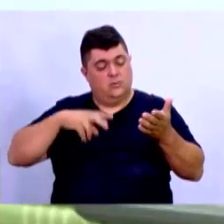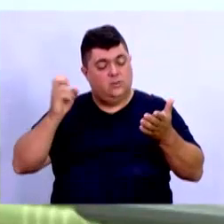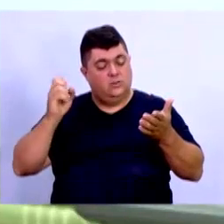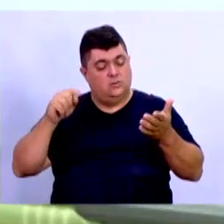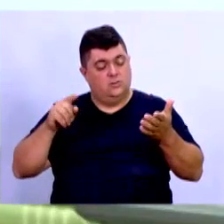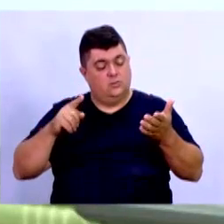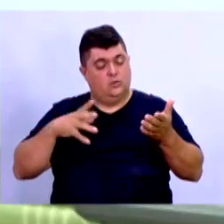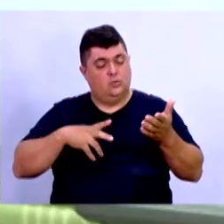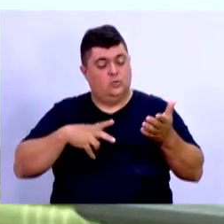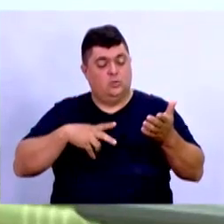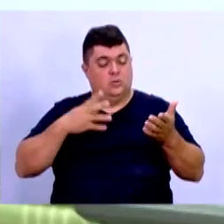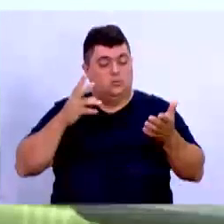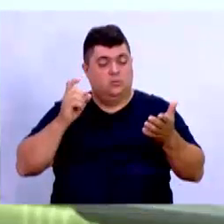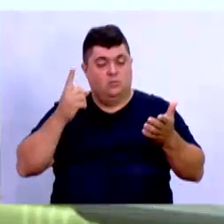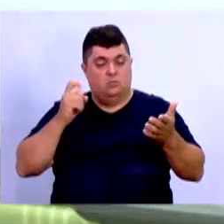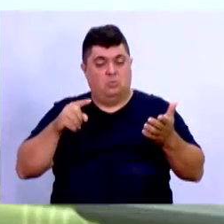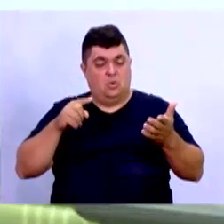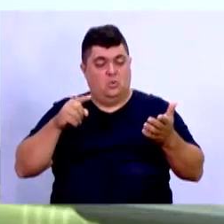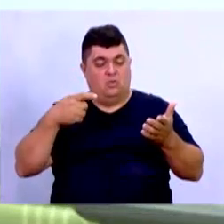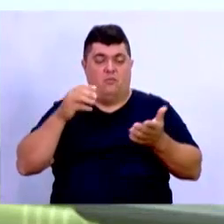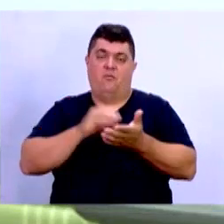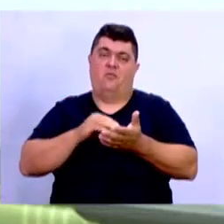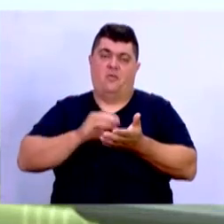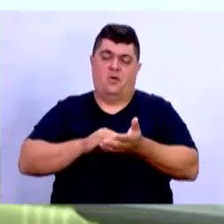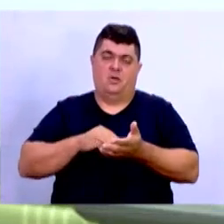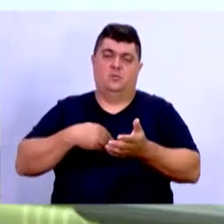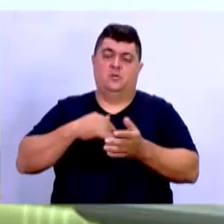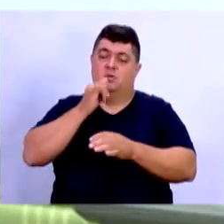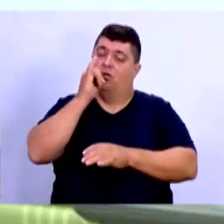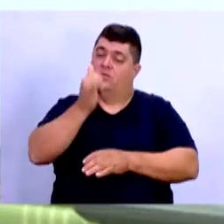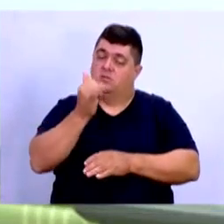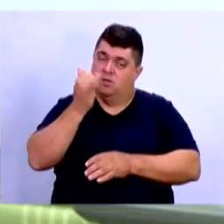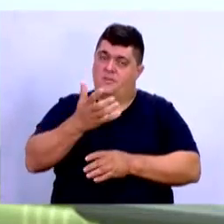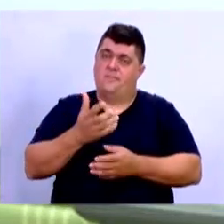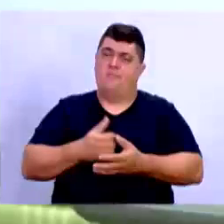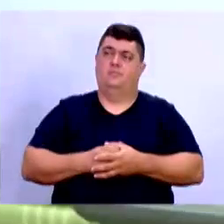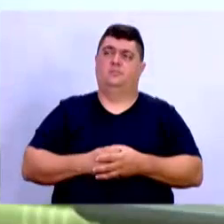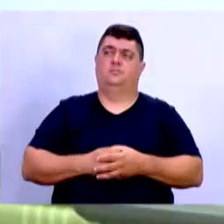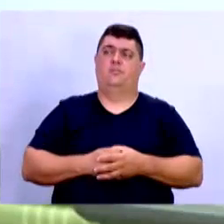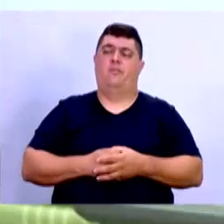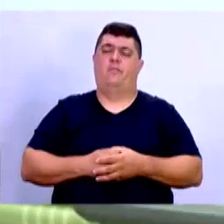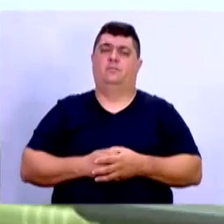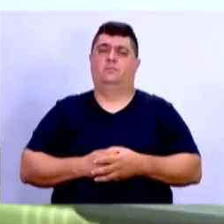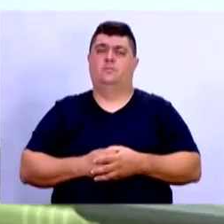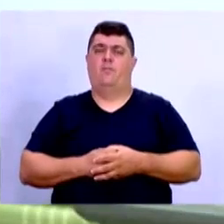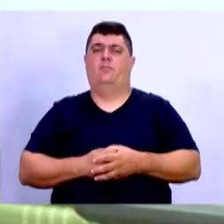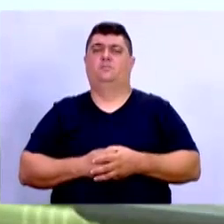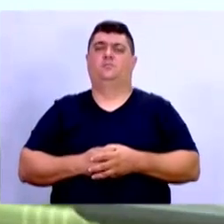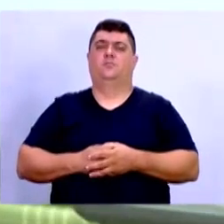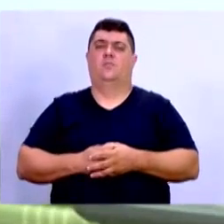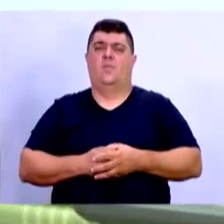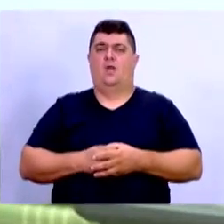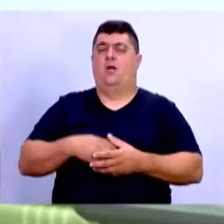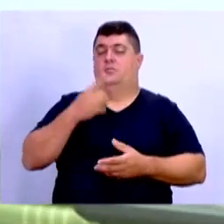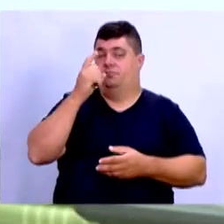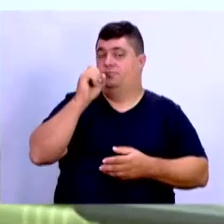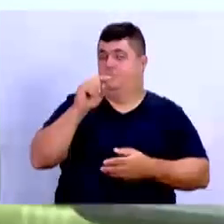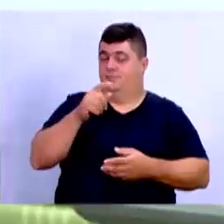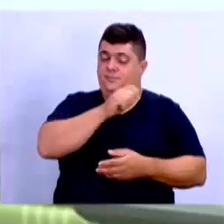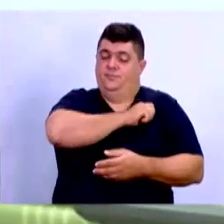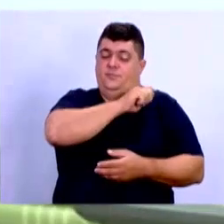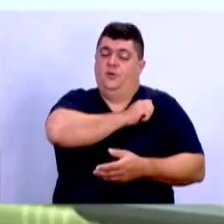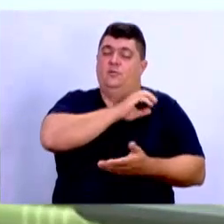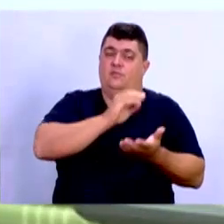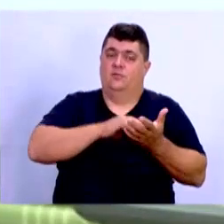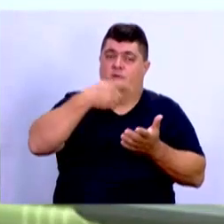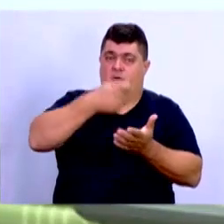alunos, desses 5.000, 1.000 alunos não pagaram a mensalidade do mês. Ou seja, 1.000 alunos, então aqueles 1.000 alunos que